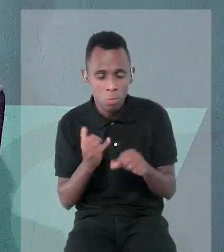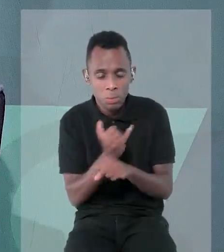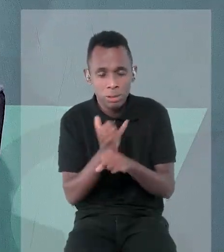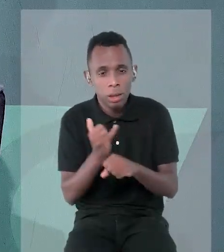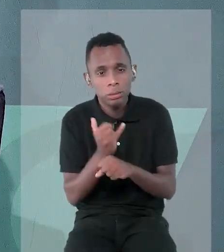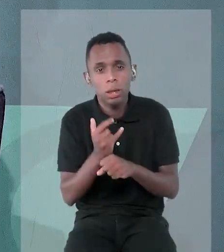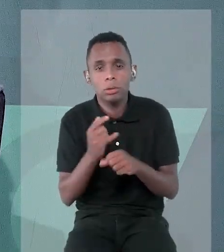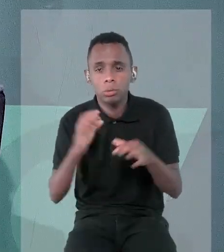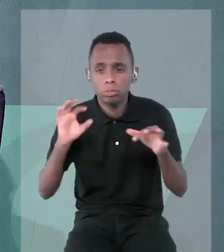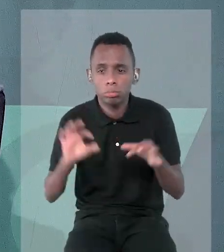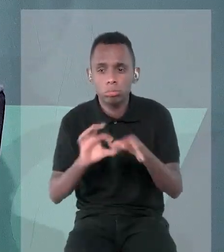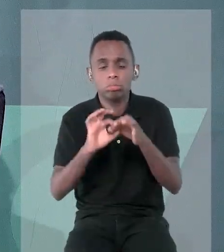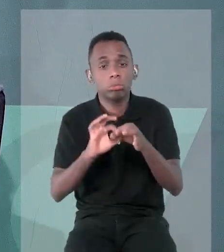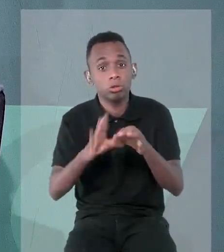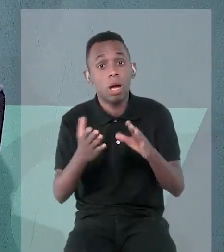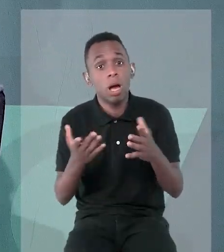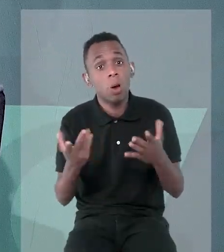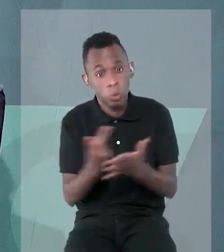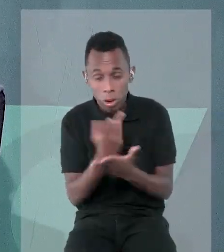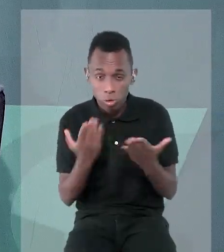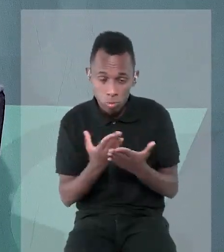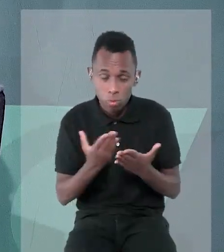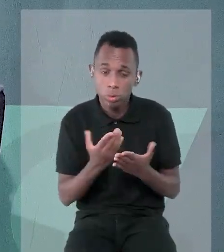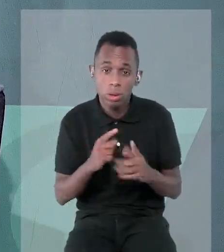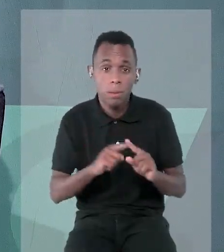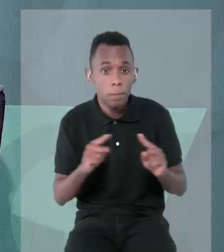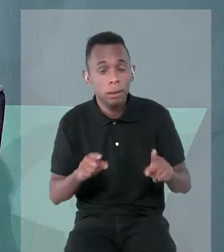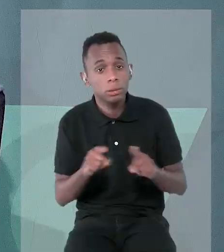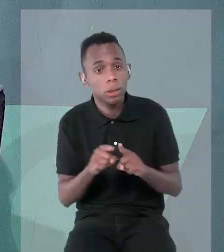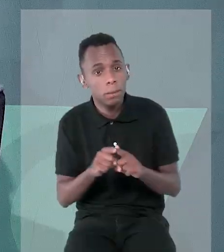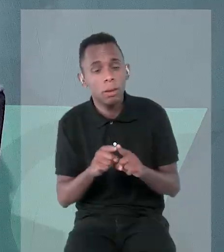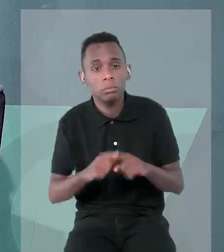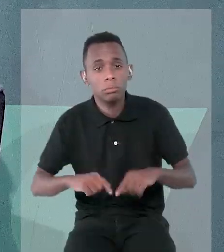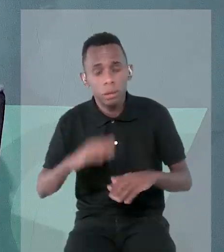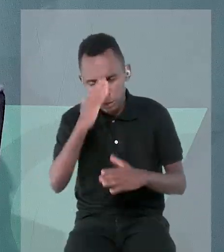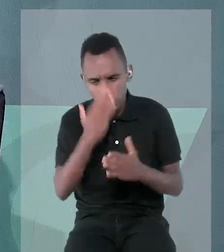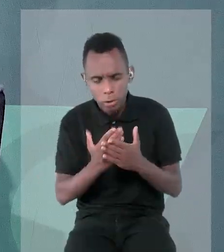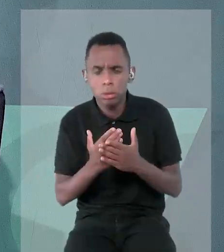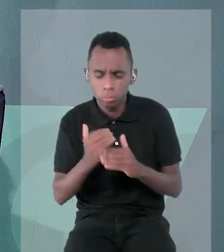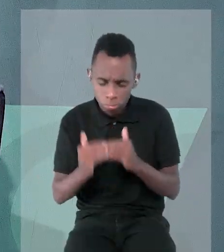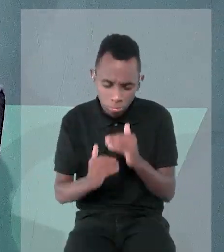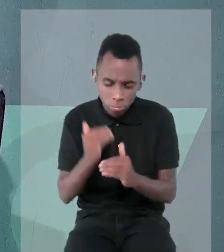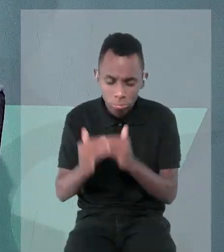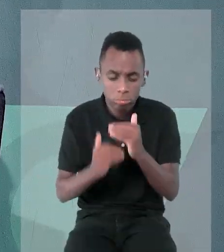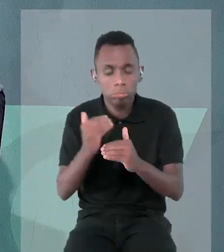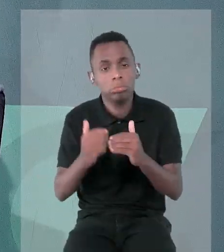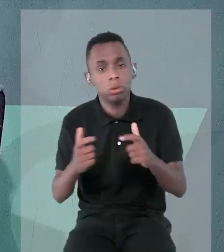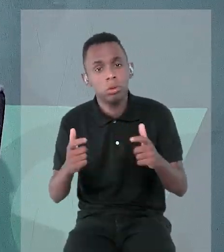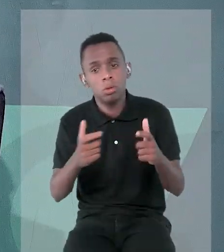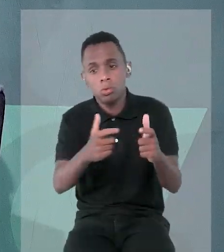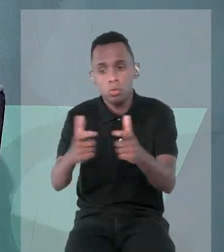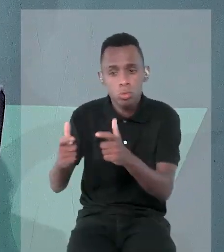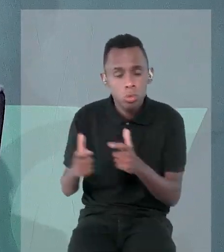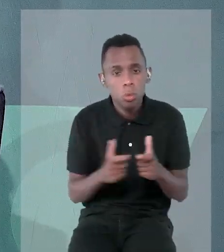vai casar exatamente em cima do que existe hoje, mas simplesmente apostando na maturidade dos pequenos, médios